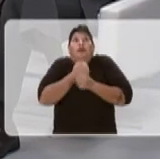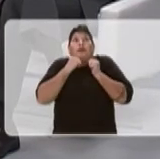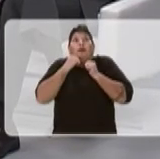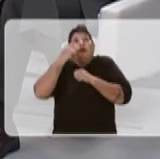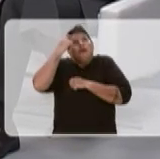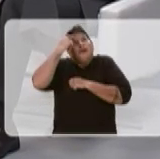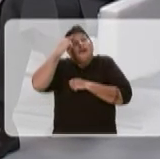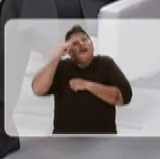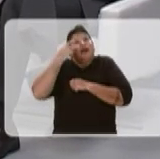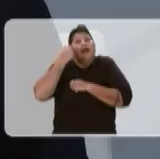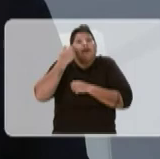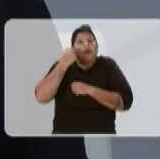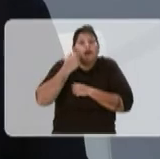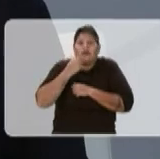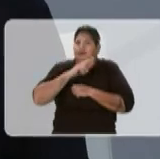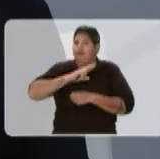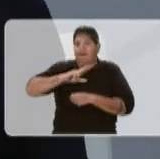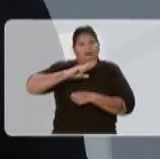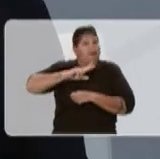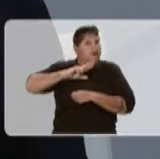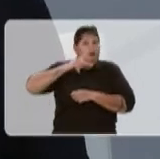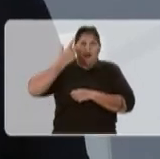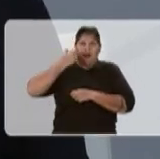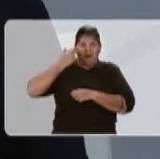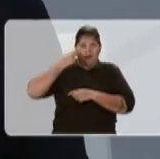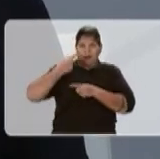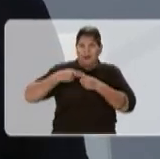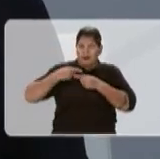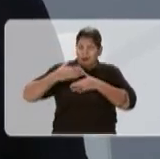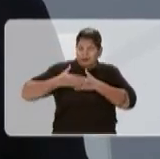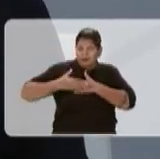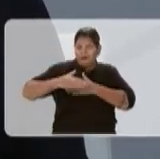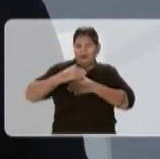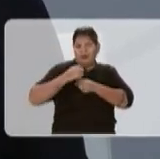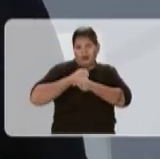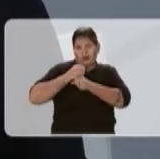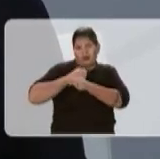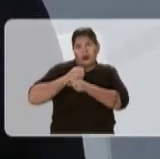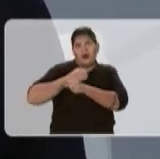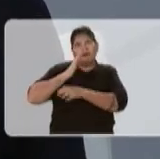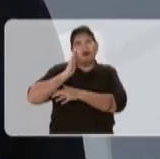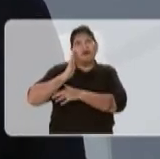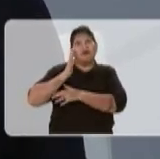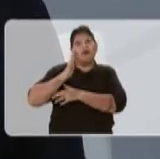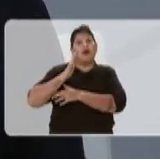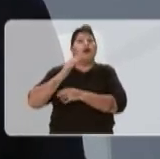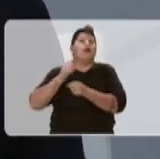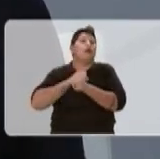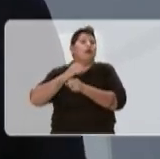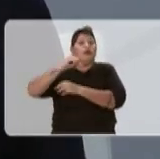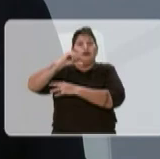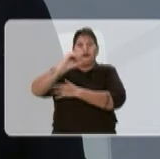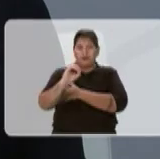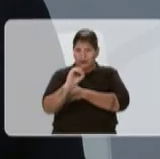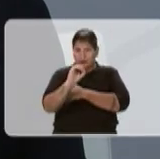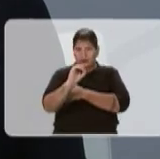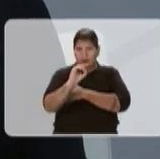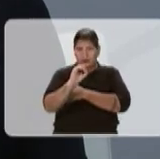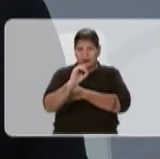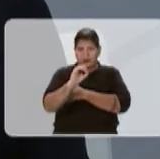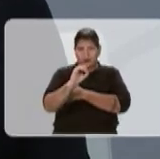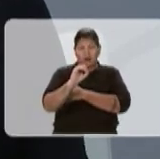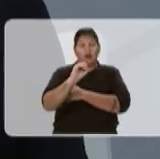pensar que isso é natural. Não, não é natural, porque ao longo dos anos, desde a década de